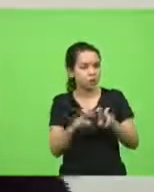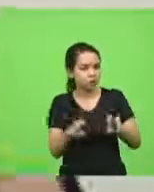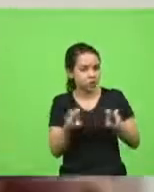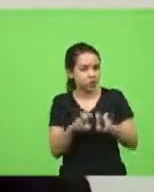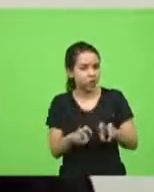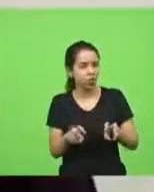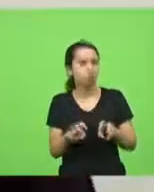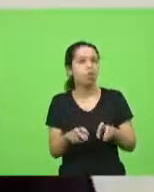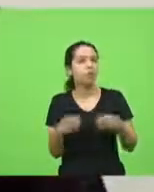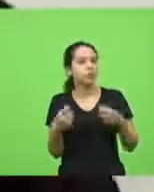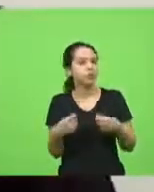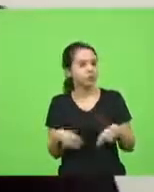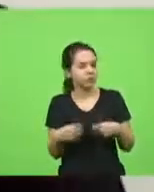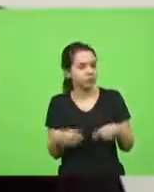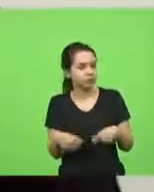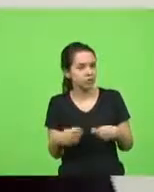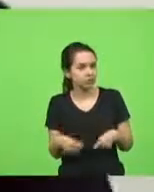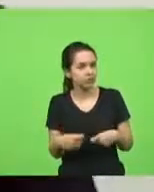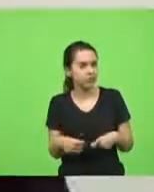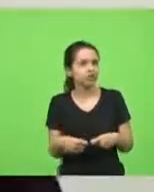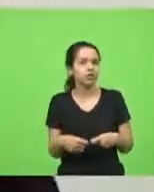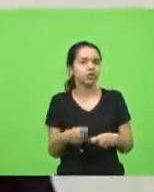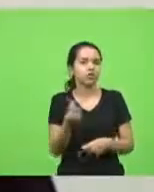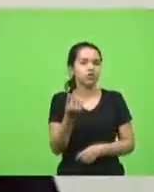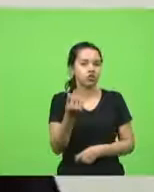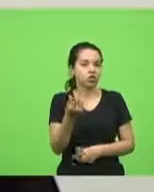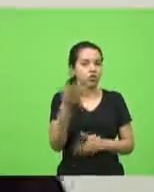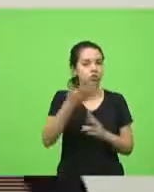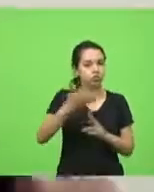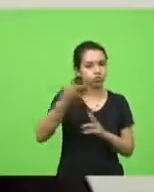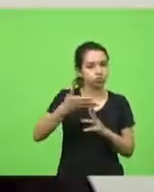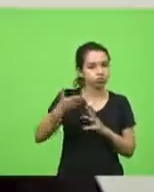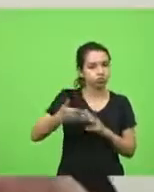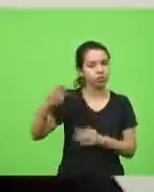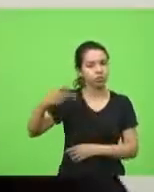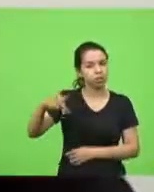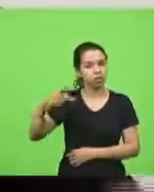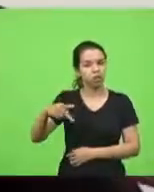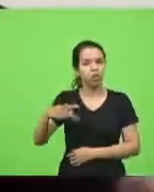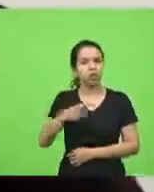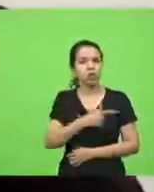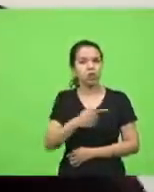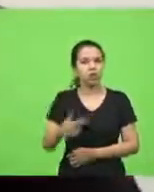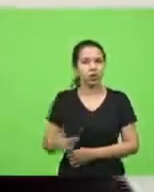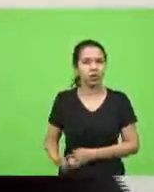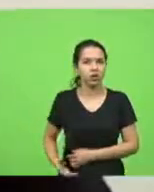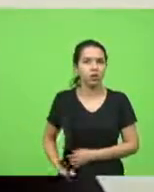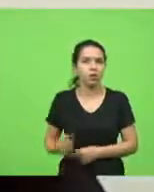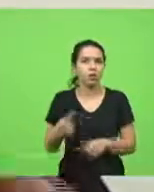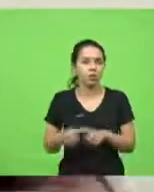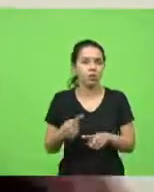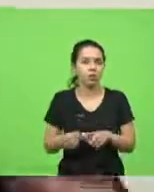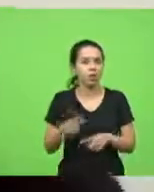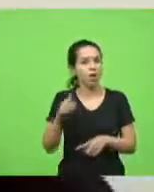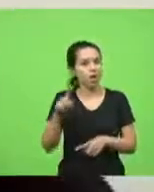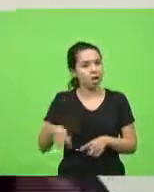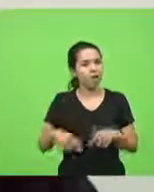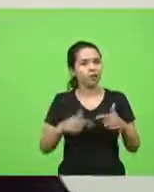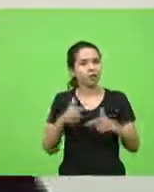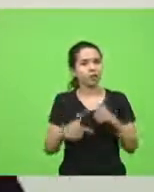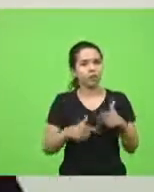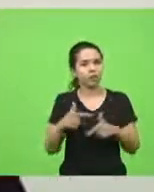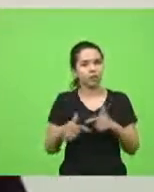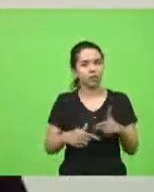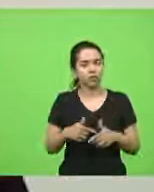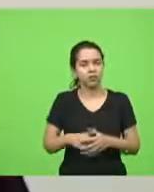também financiado, parte dele, pelo Estado? Porque é equipamento de trabalho, é